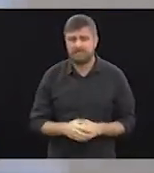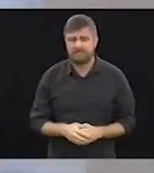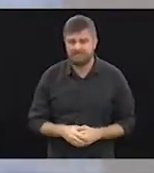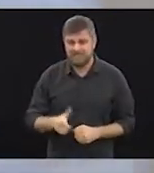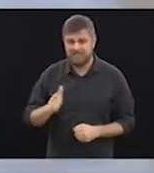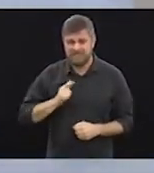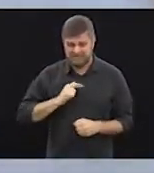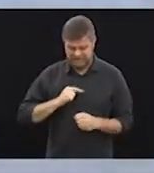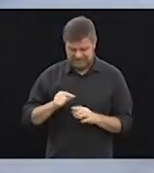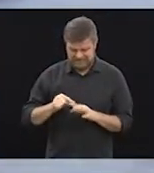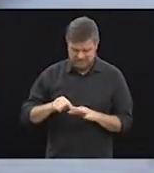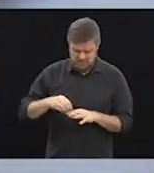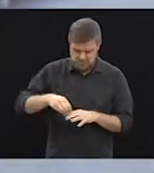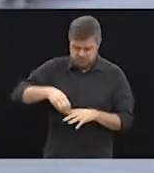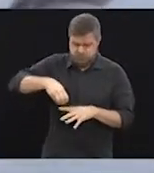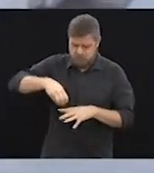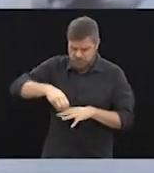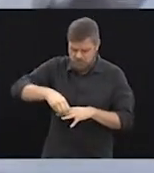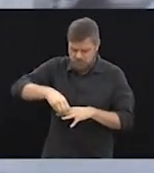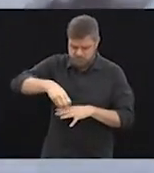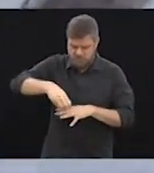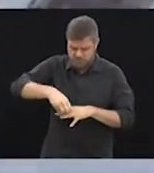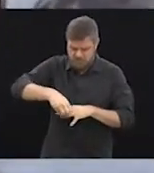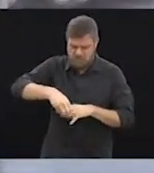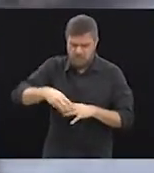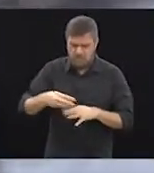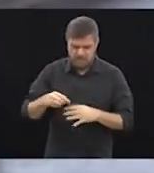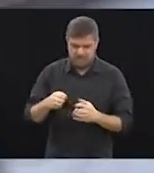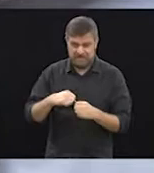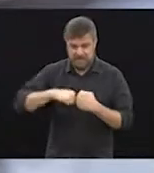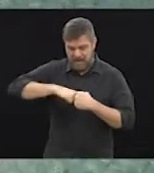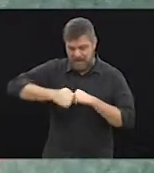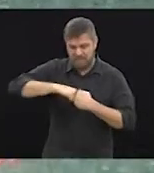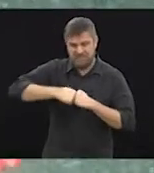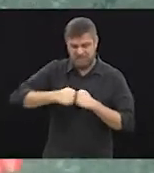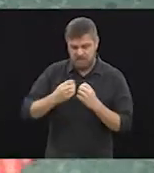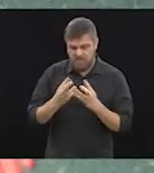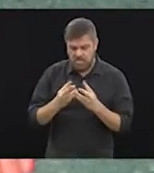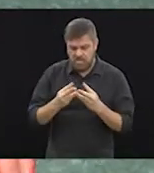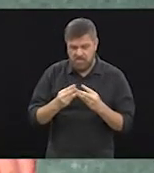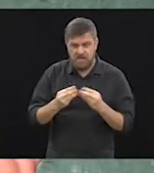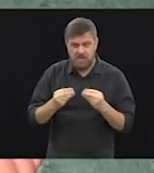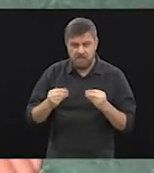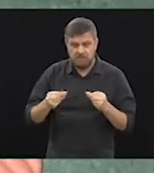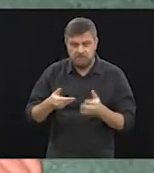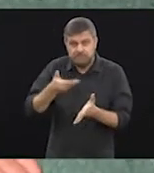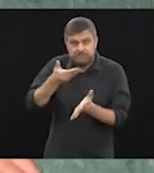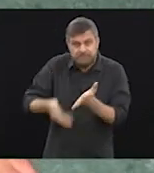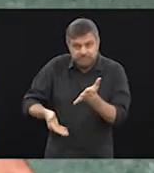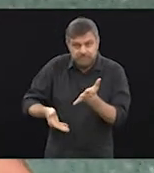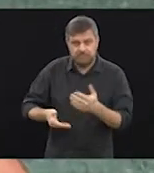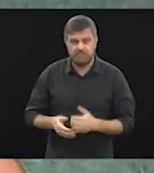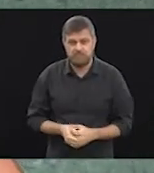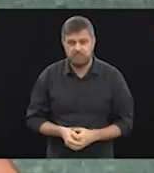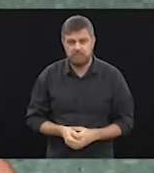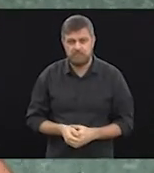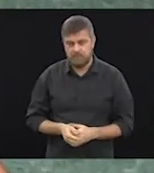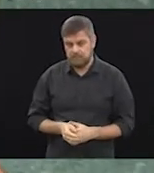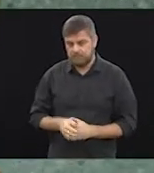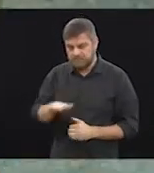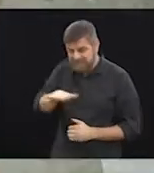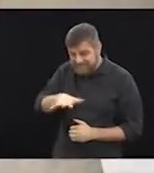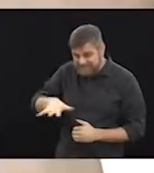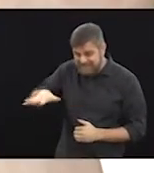deriva de um processo inflamatório que causa a destruição das articulações. E particularmente